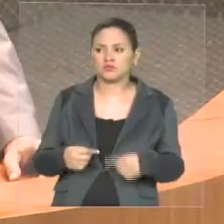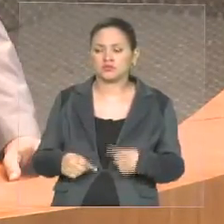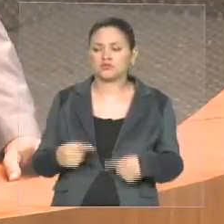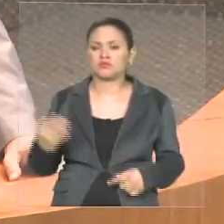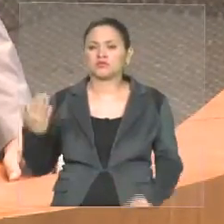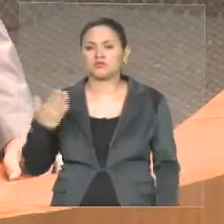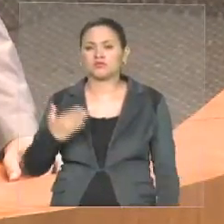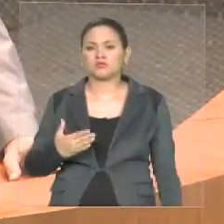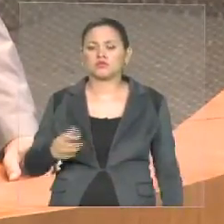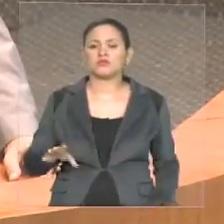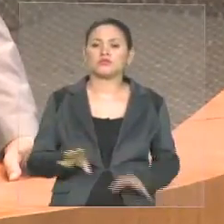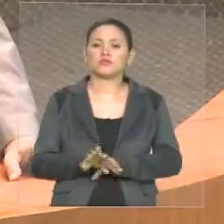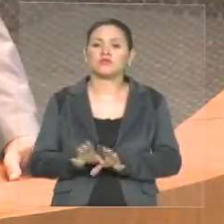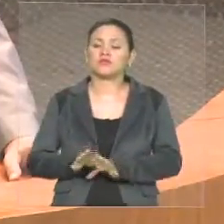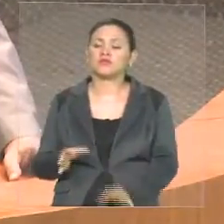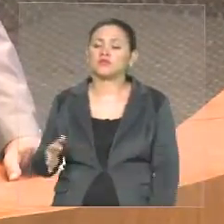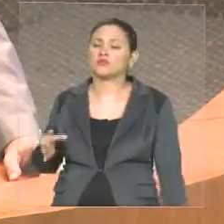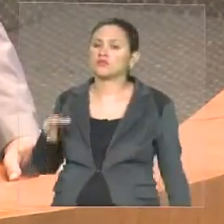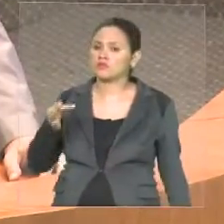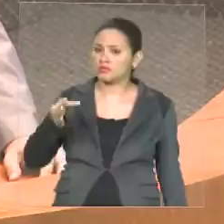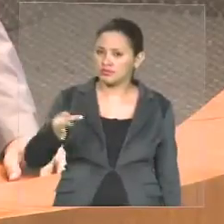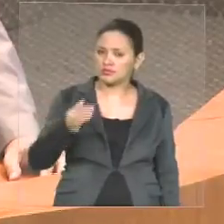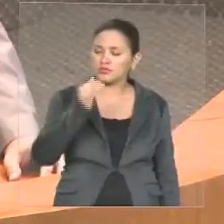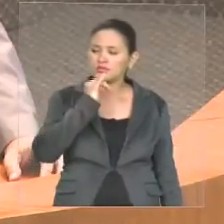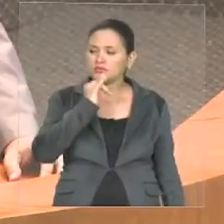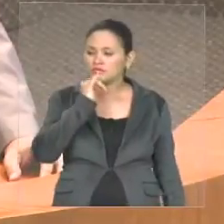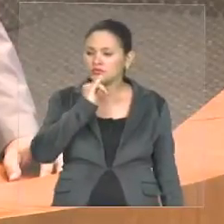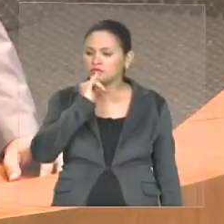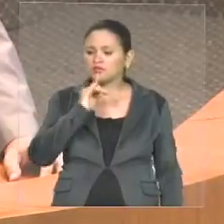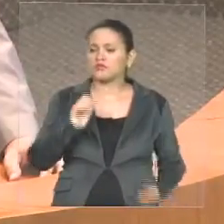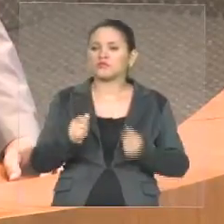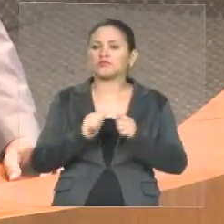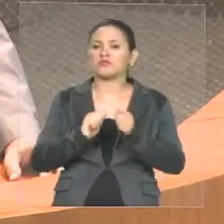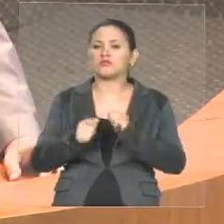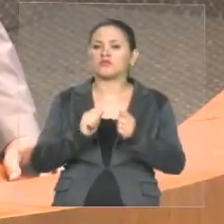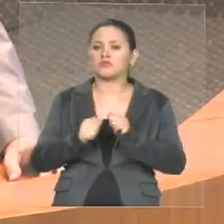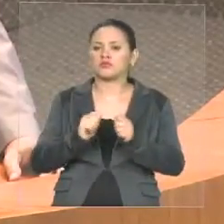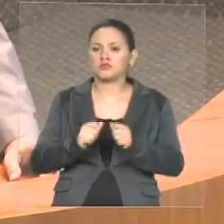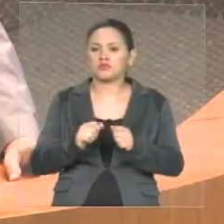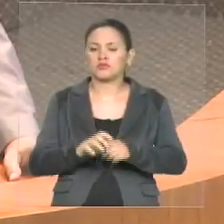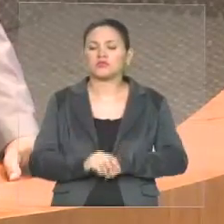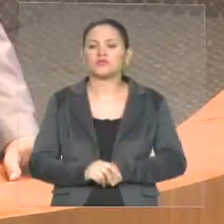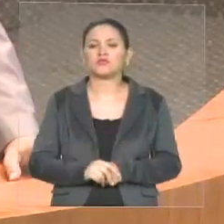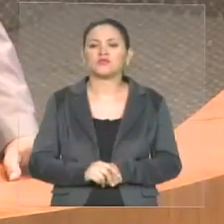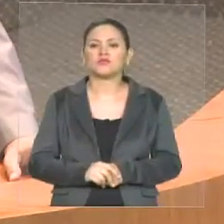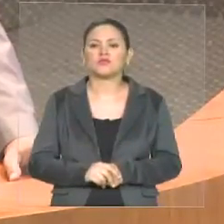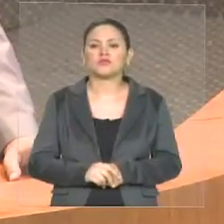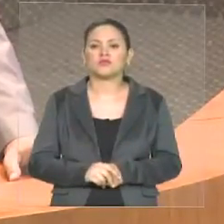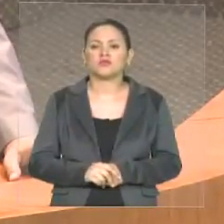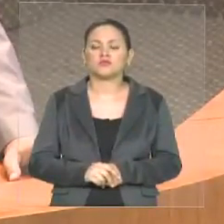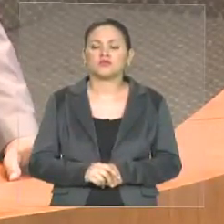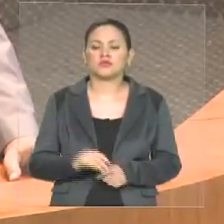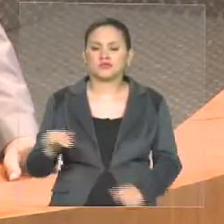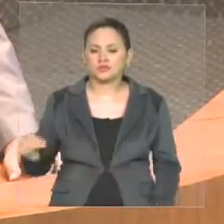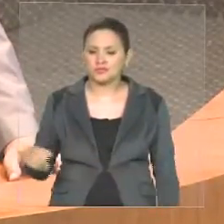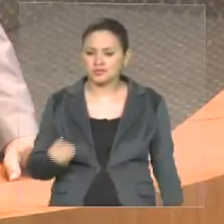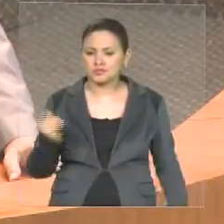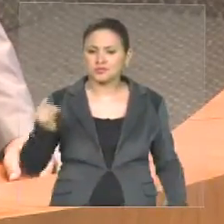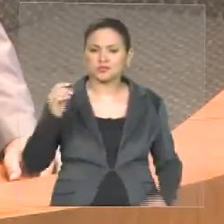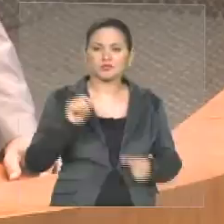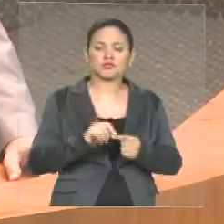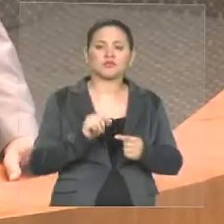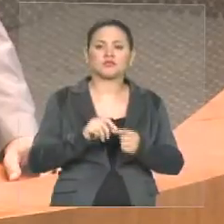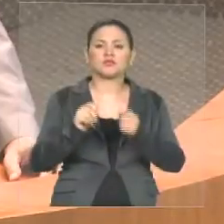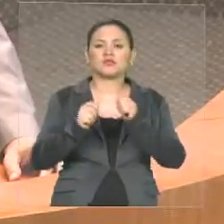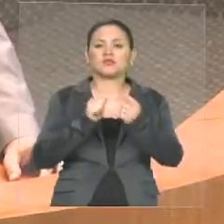presente e futuro, como, por exemplo, a questão da gestão. Os presentes colocaram a importância de se fazer uma gestão